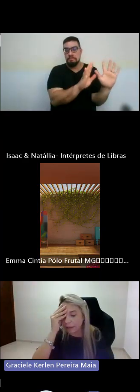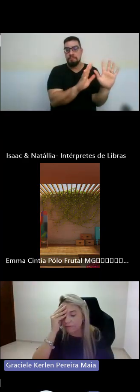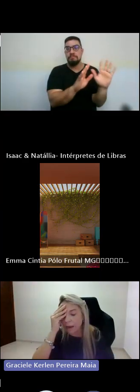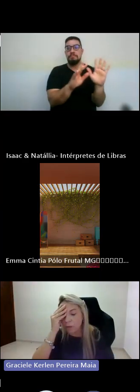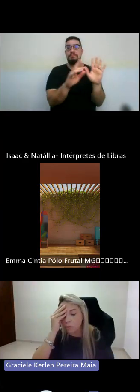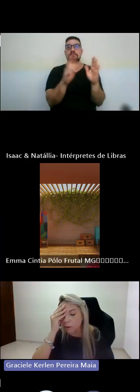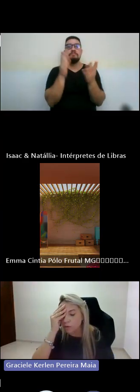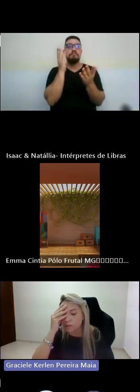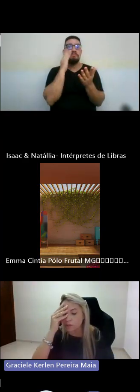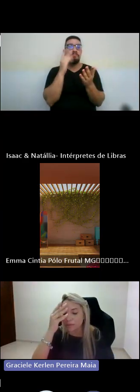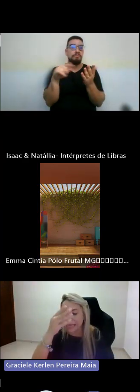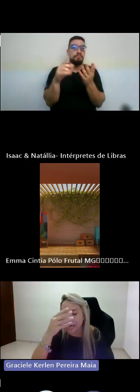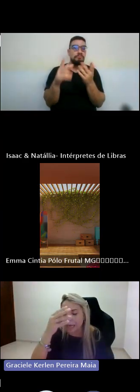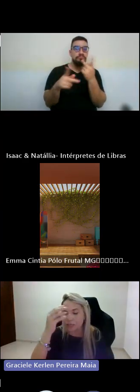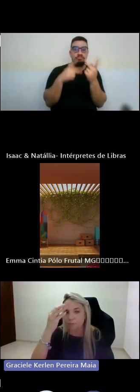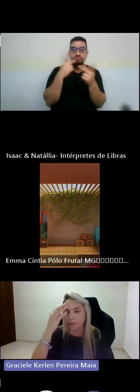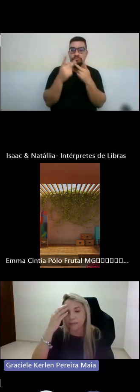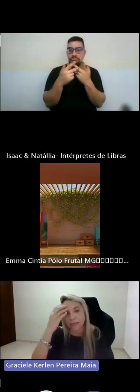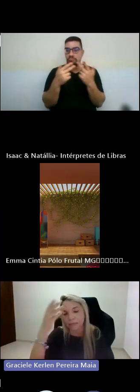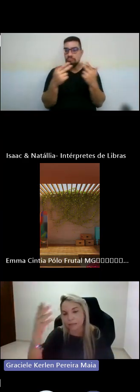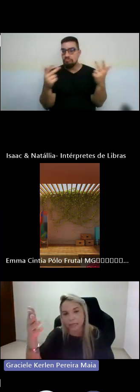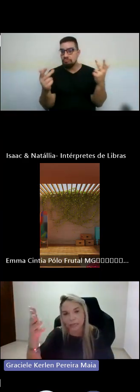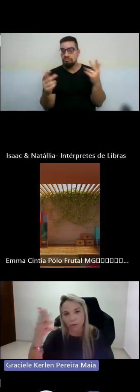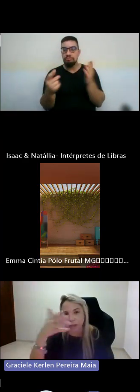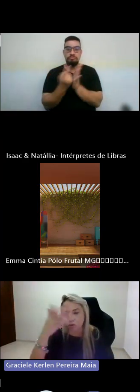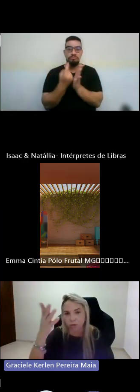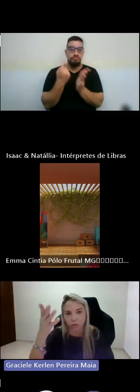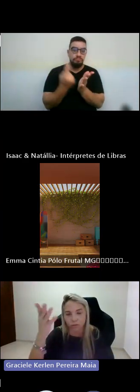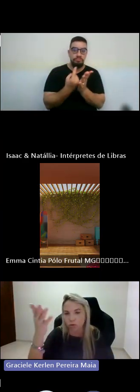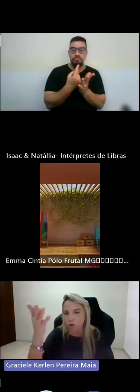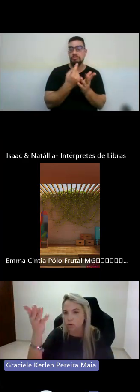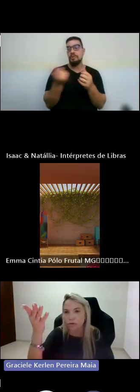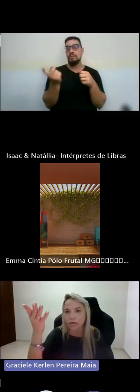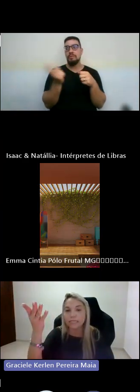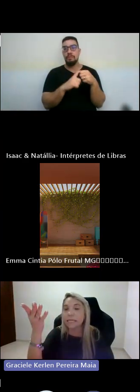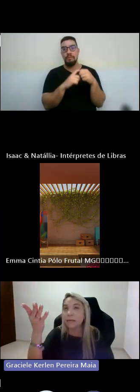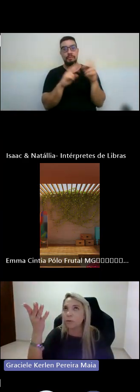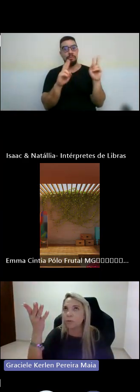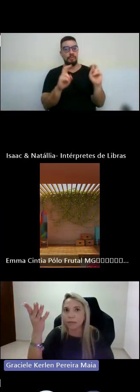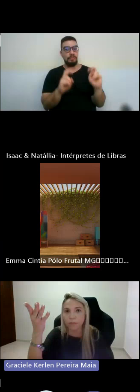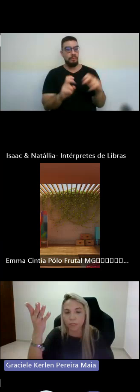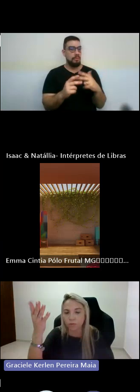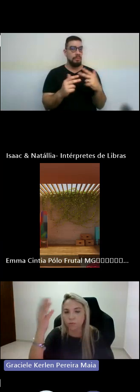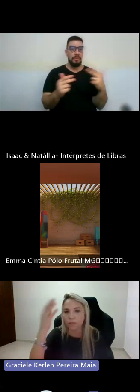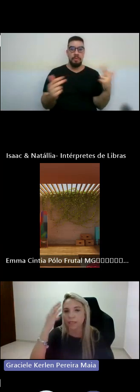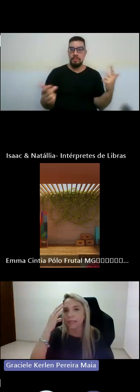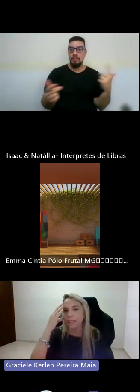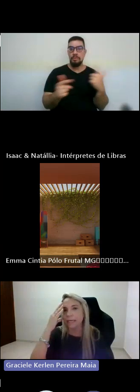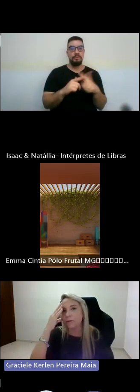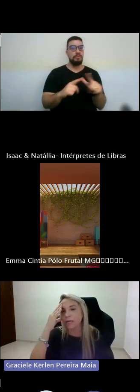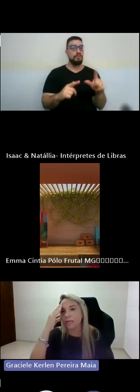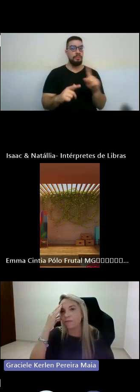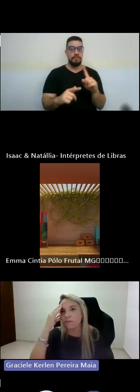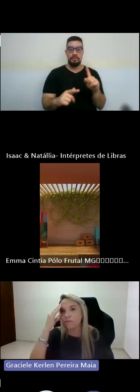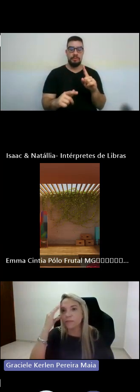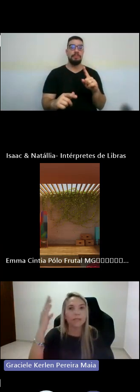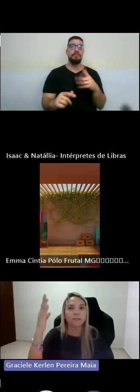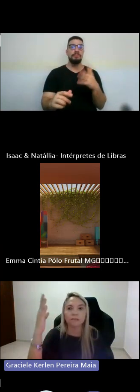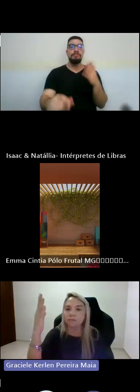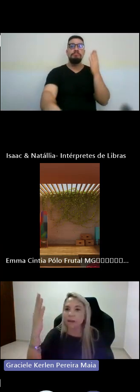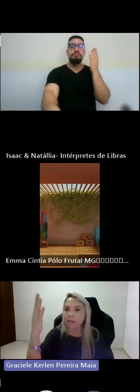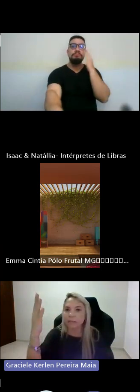querem falar alguma coisa do slide? Porque se às vezes querem que eu retorno, sem problema nenhum. E aí eu queria ver